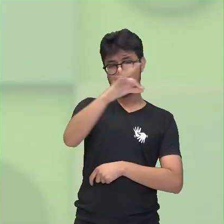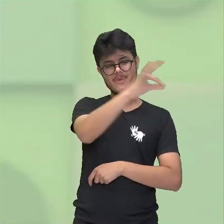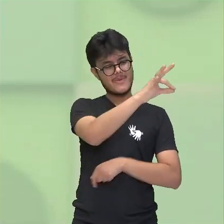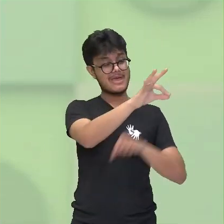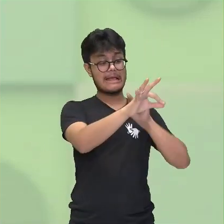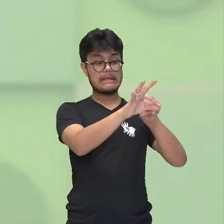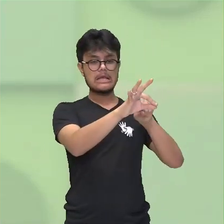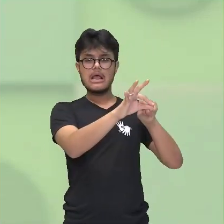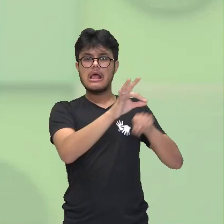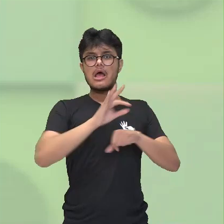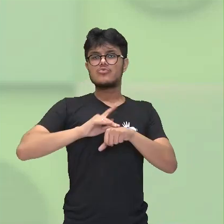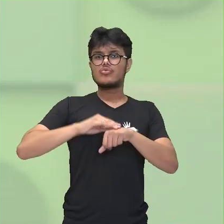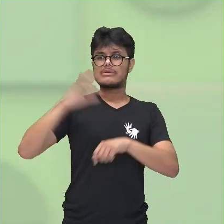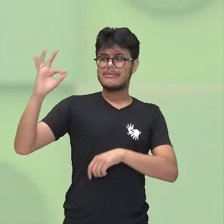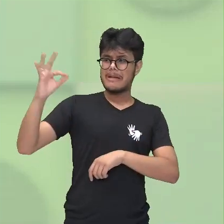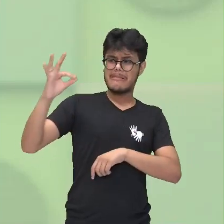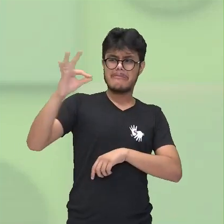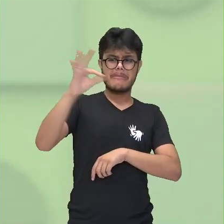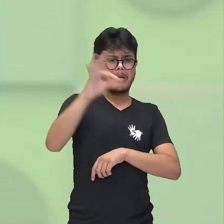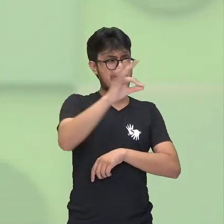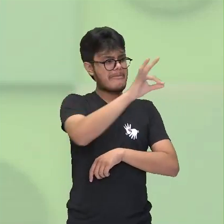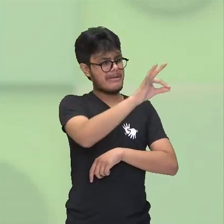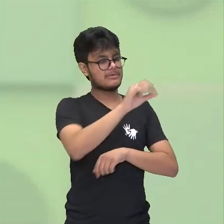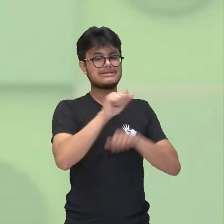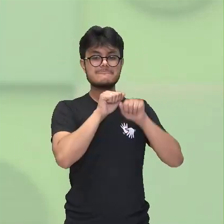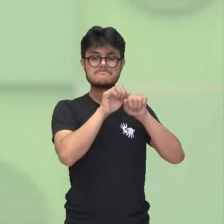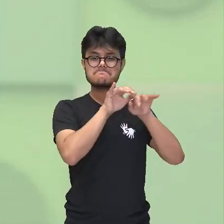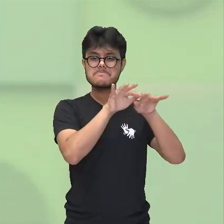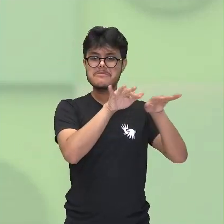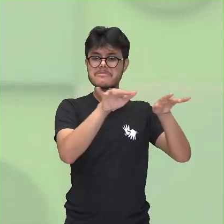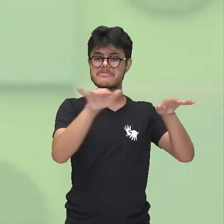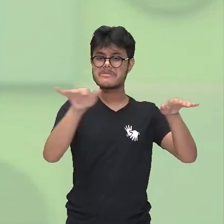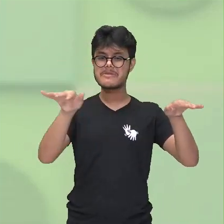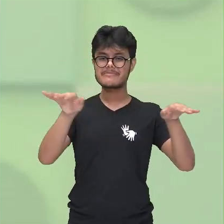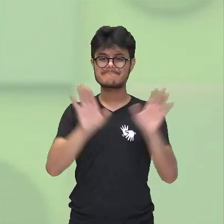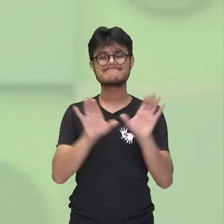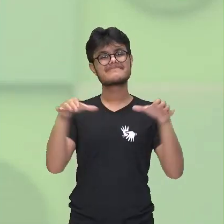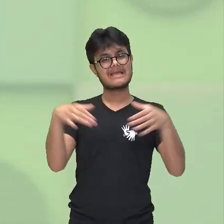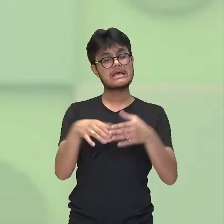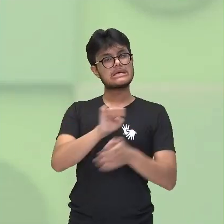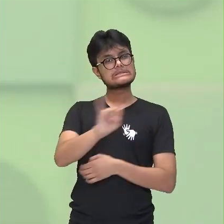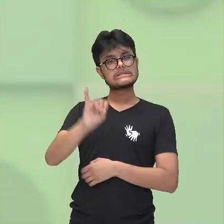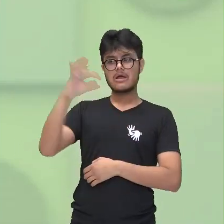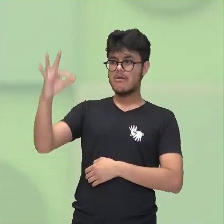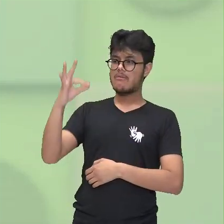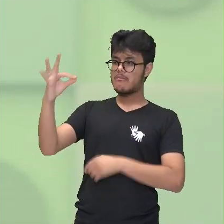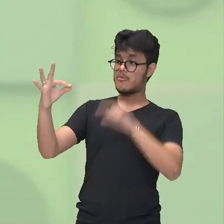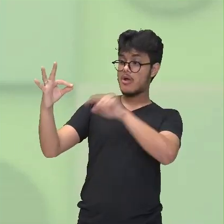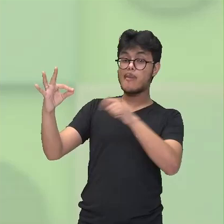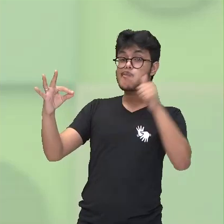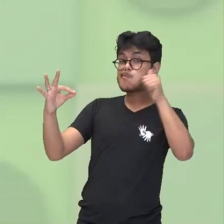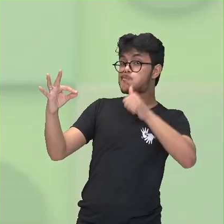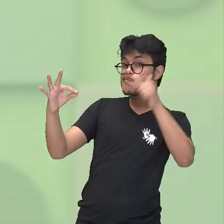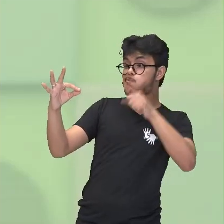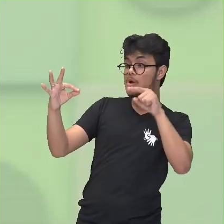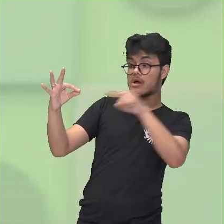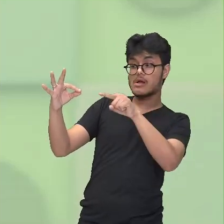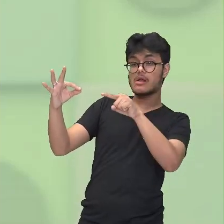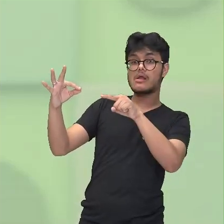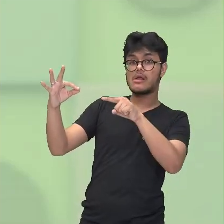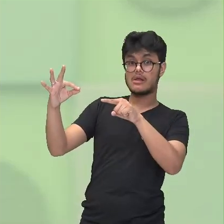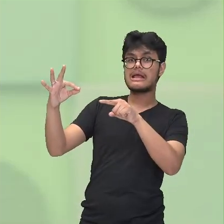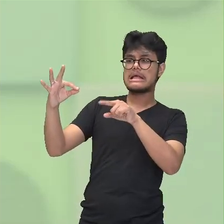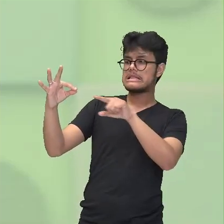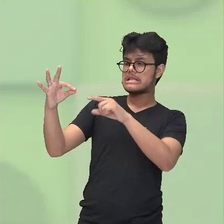Então, é a Aedes aegypti que vai levar esse vírus e se ele estiver ali contaminado, a fêmea desse mosquito, é importante a gente